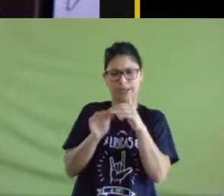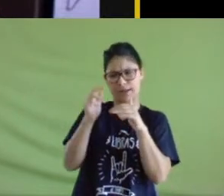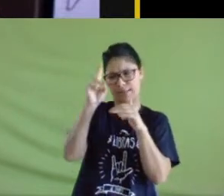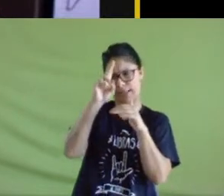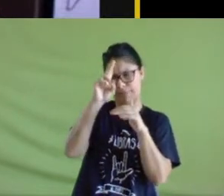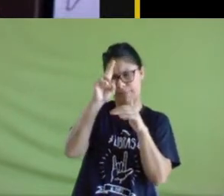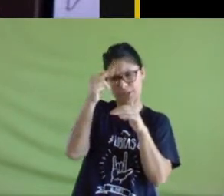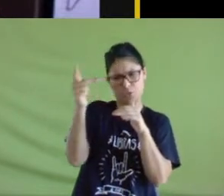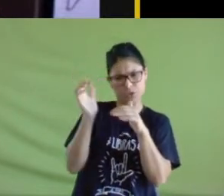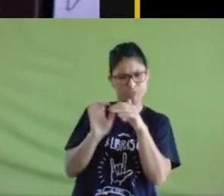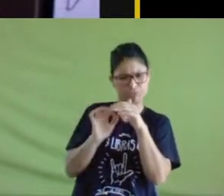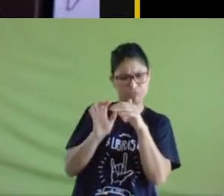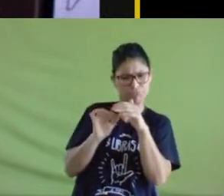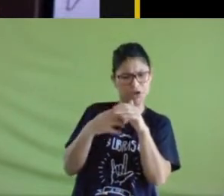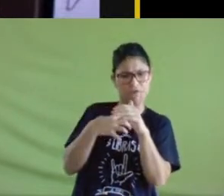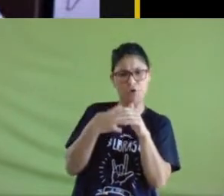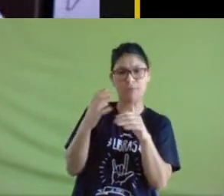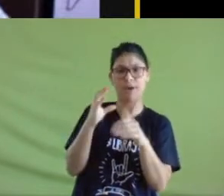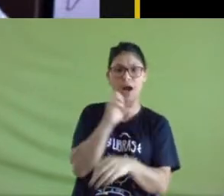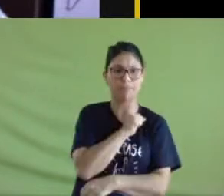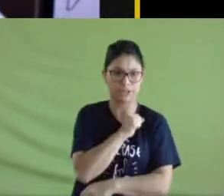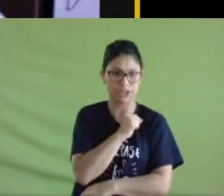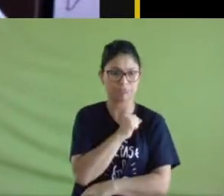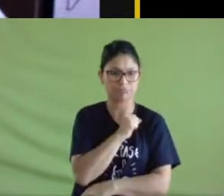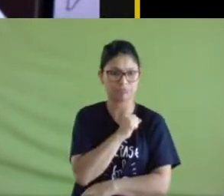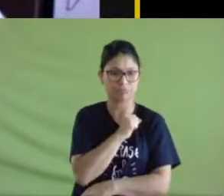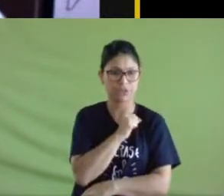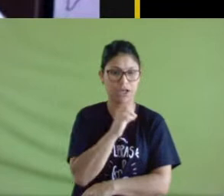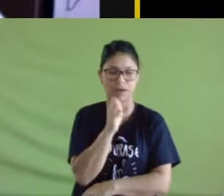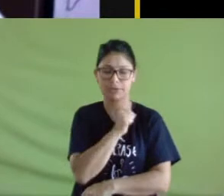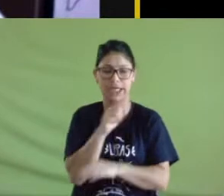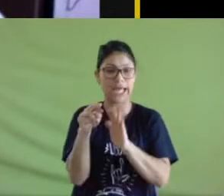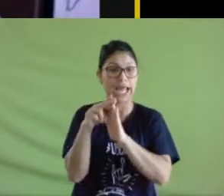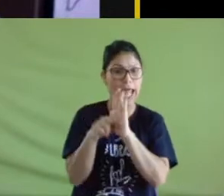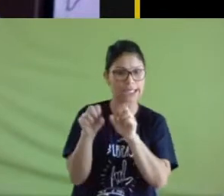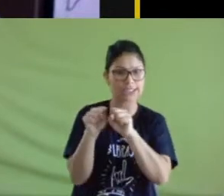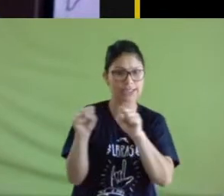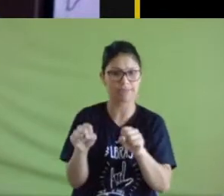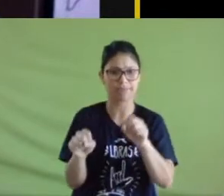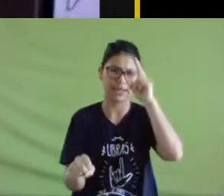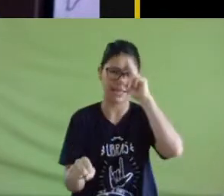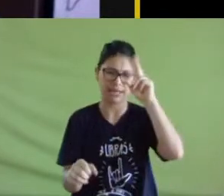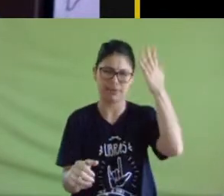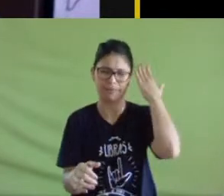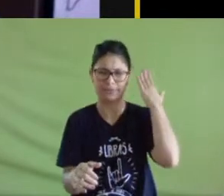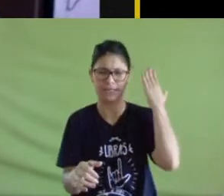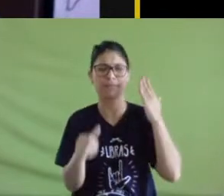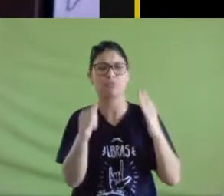coisas de modo sistemático. Eu lembro uma autora que é a Frances Yates,